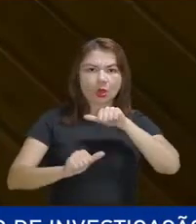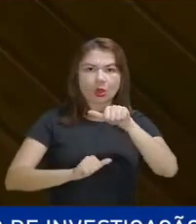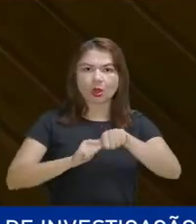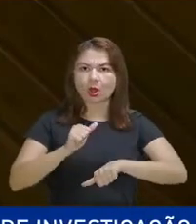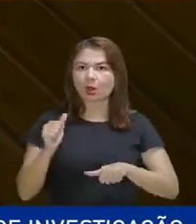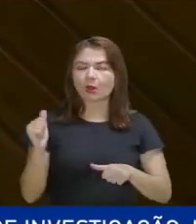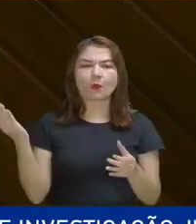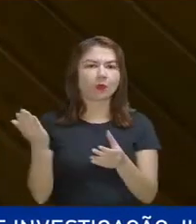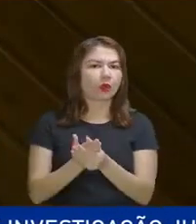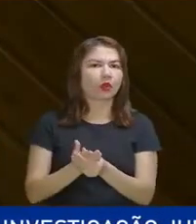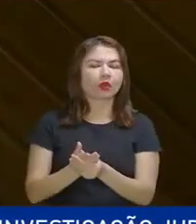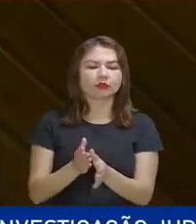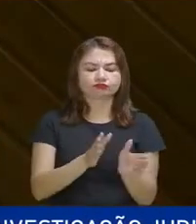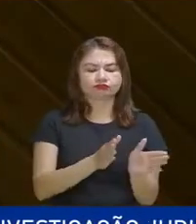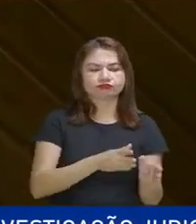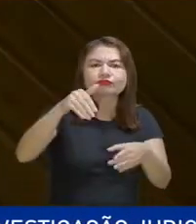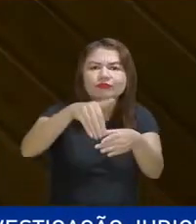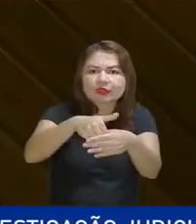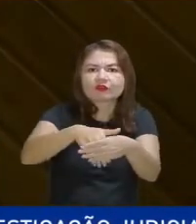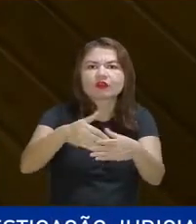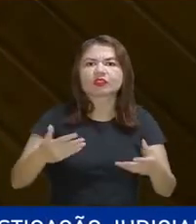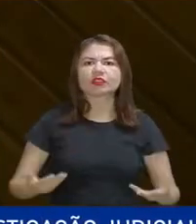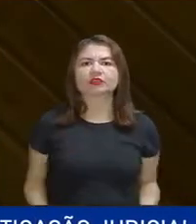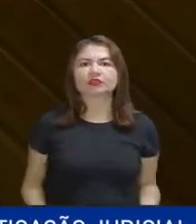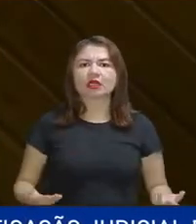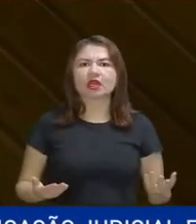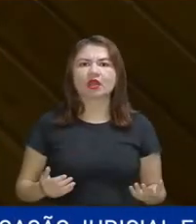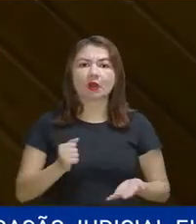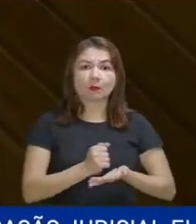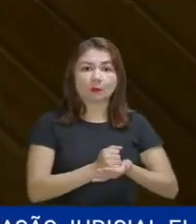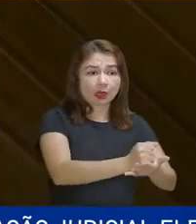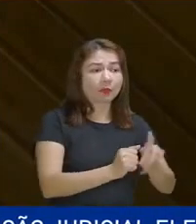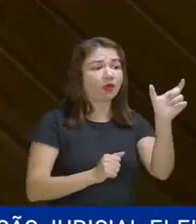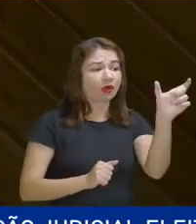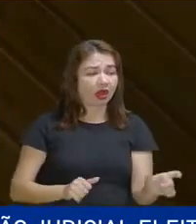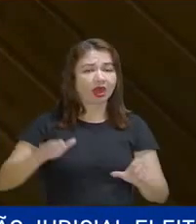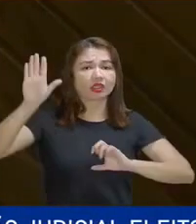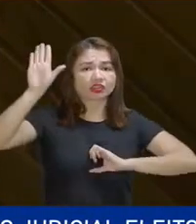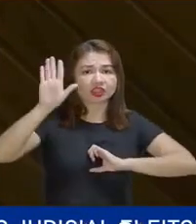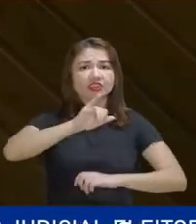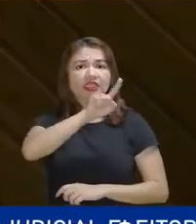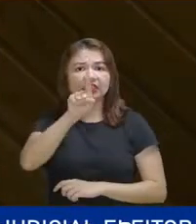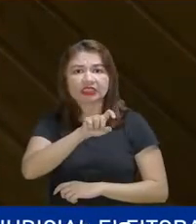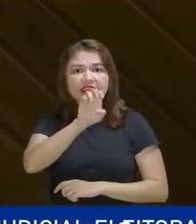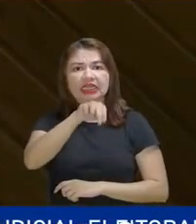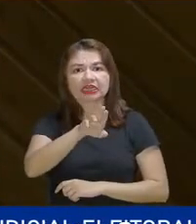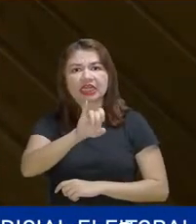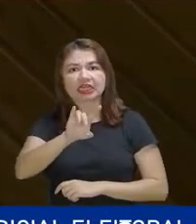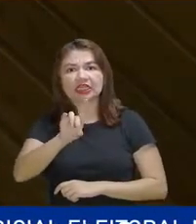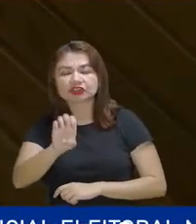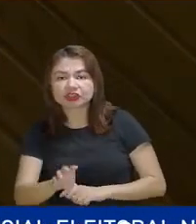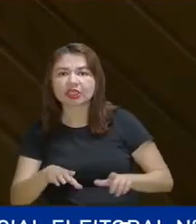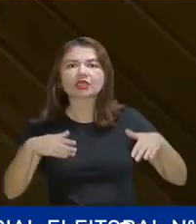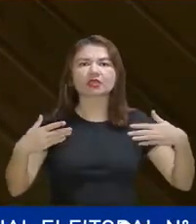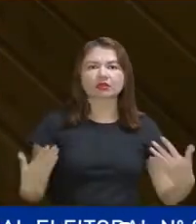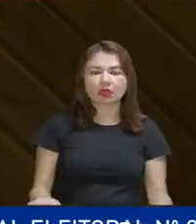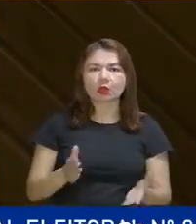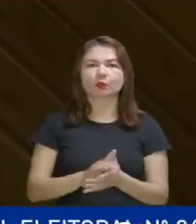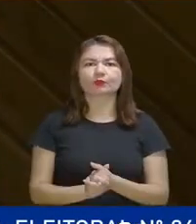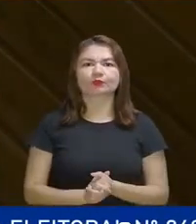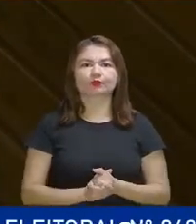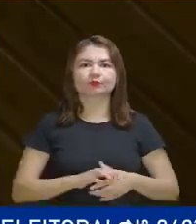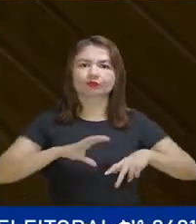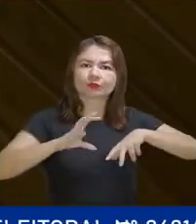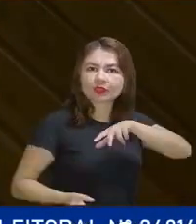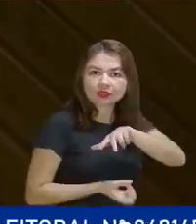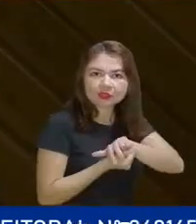o processo eleitoral em favor da candidata Zeneide Costa. A comprovação desse liame entre as